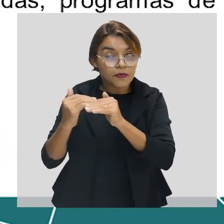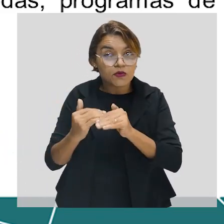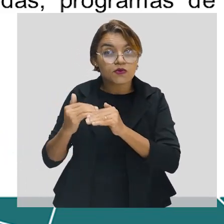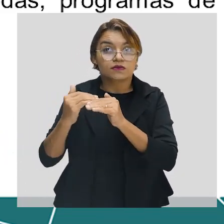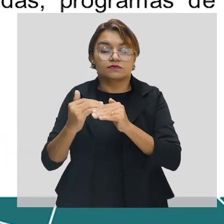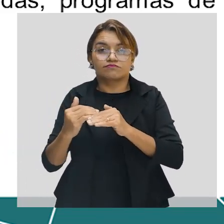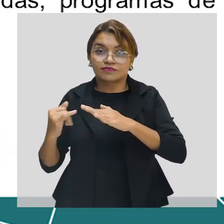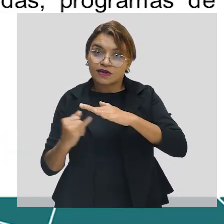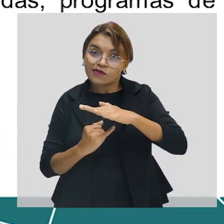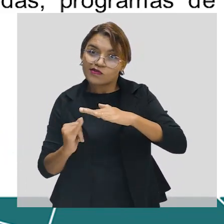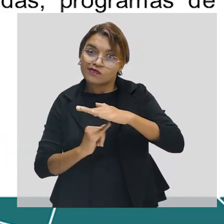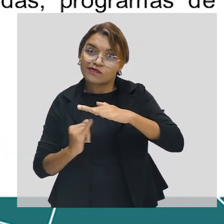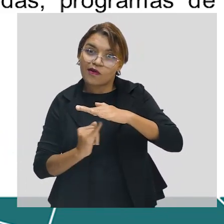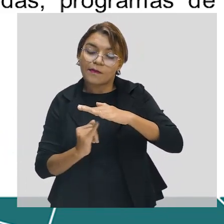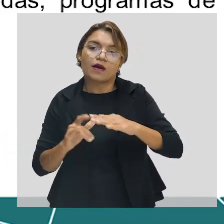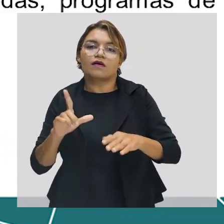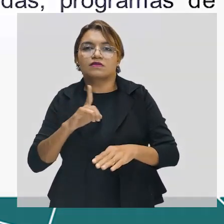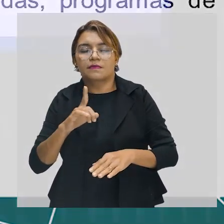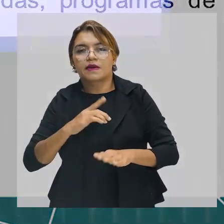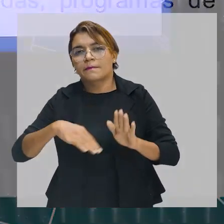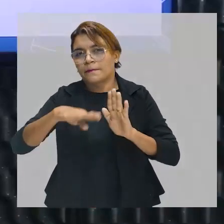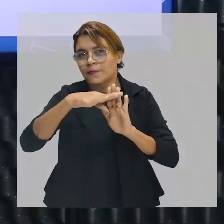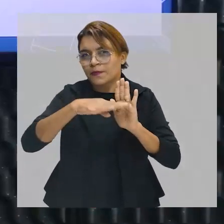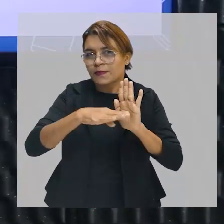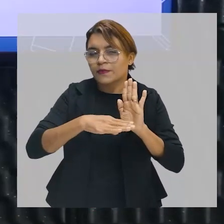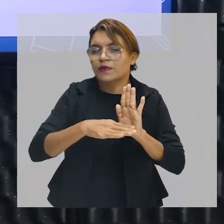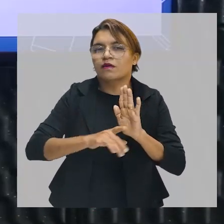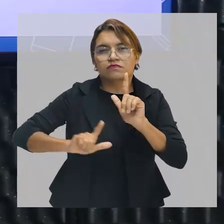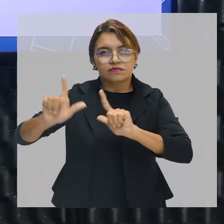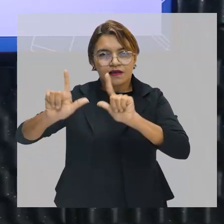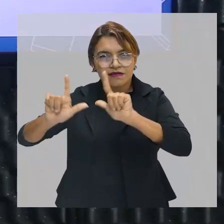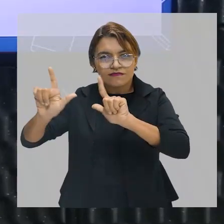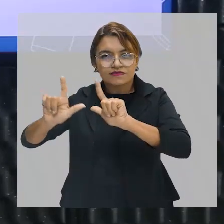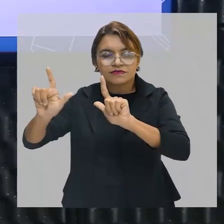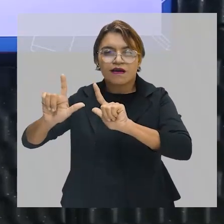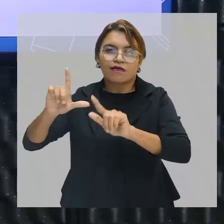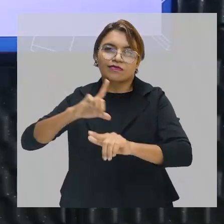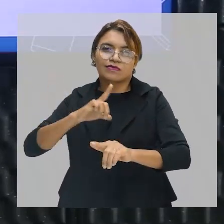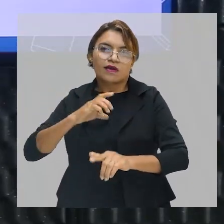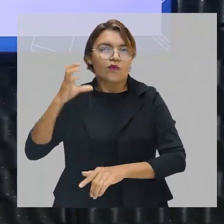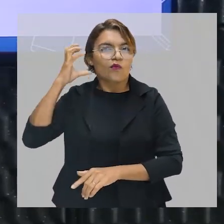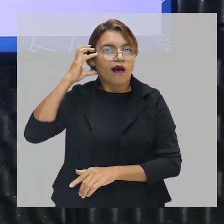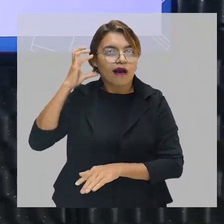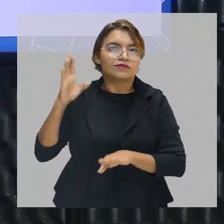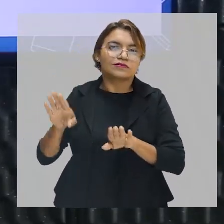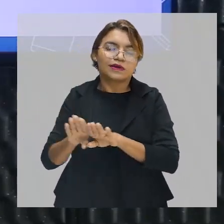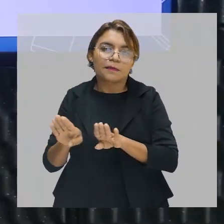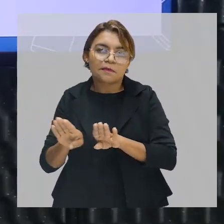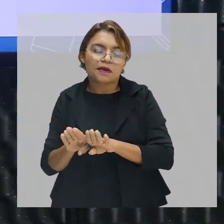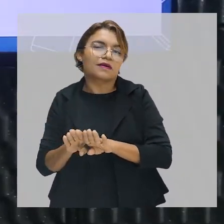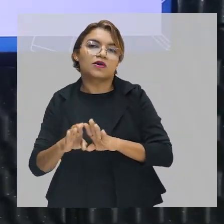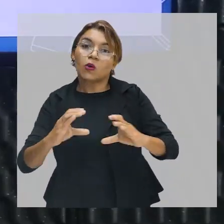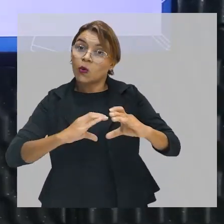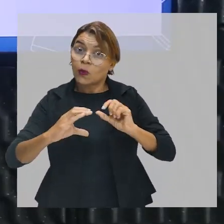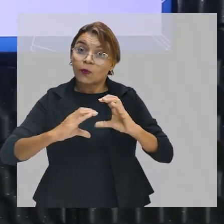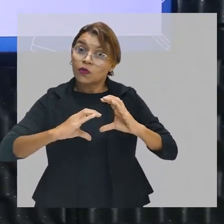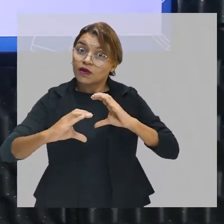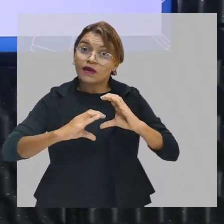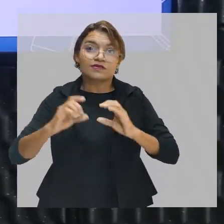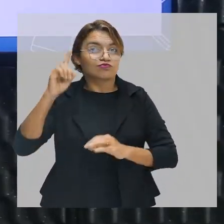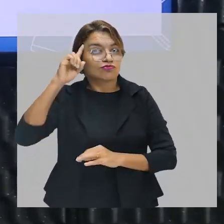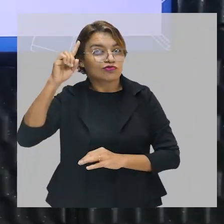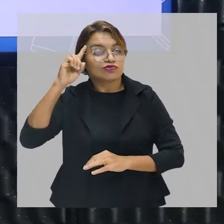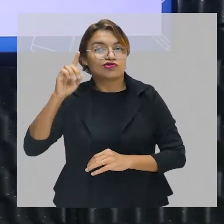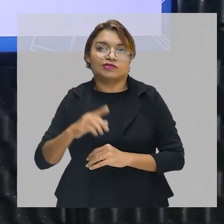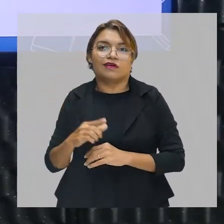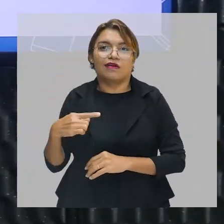informal também é encontrado em propagandas, programas de televisão, no rádio e principalmente na comunicação do nosso dia a dia, né? A gente